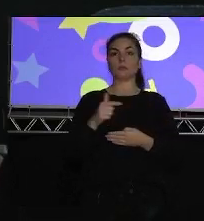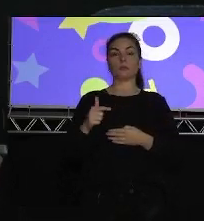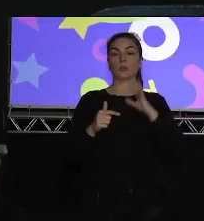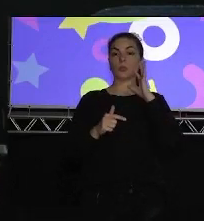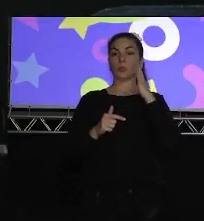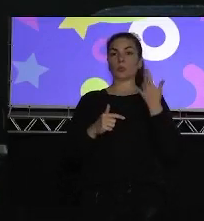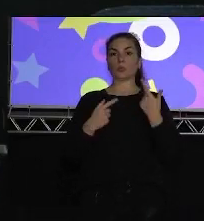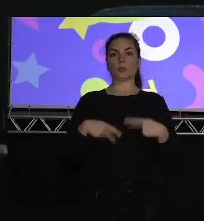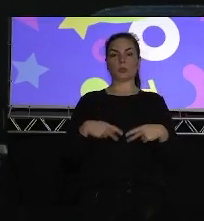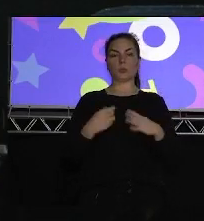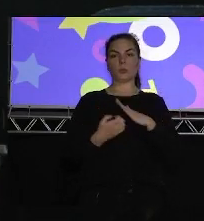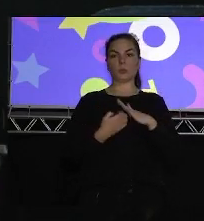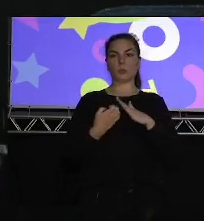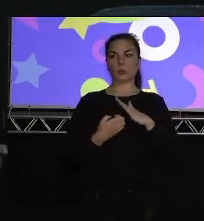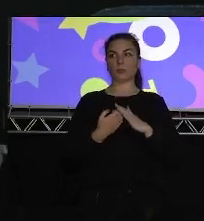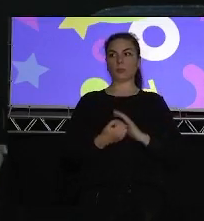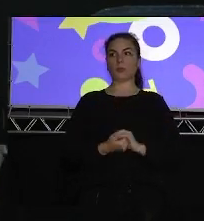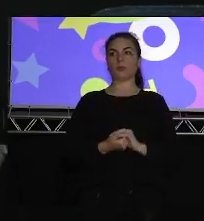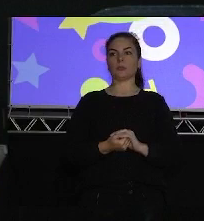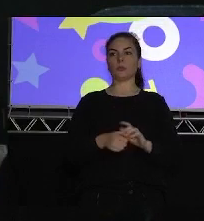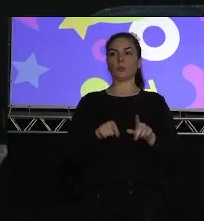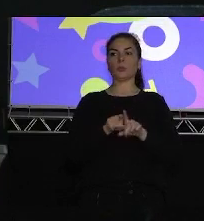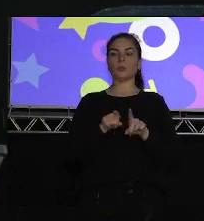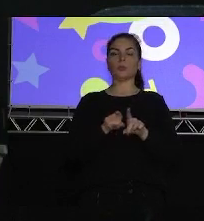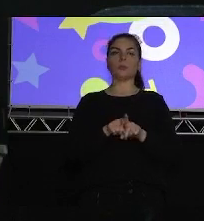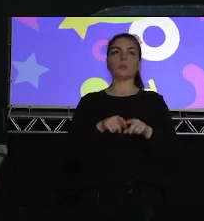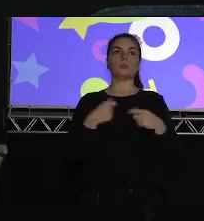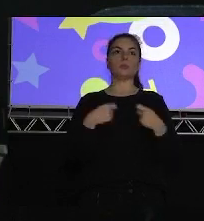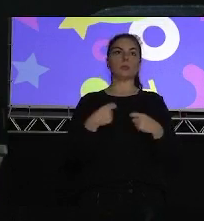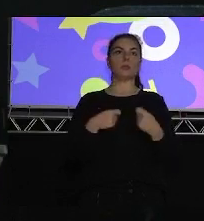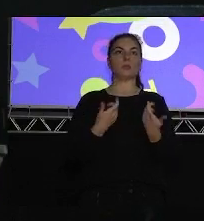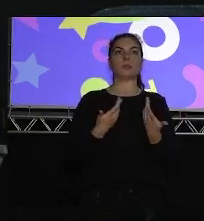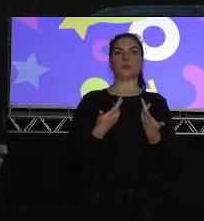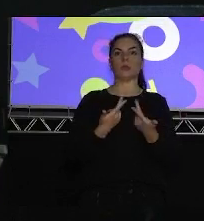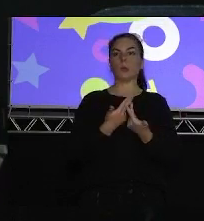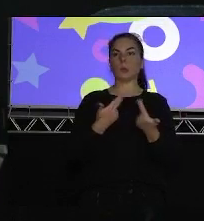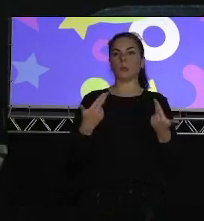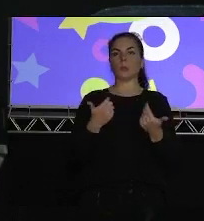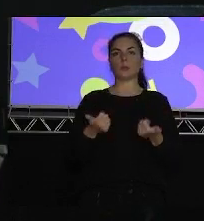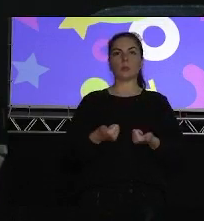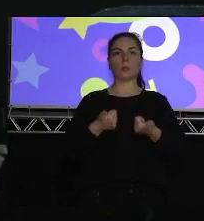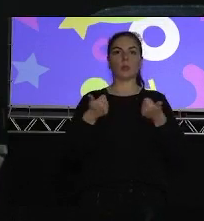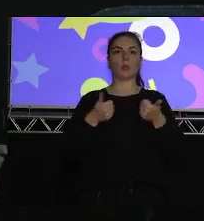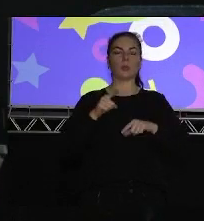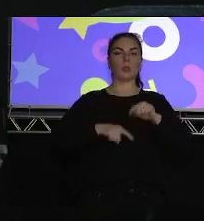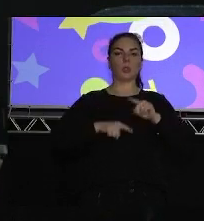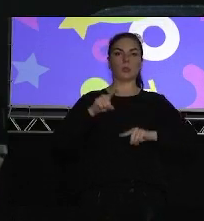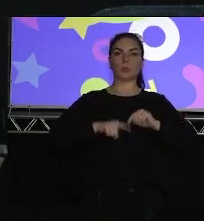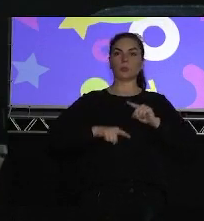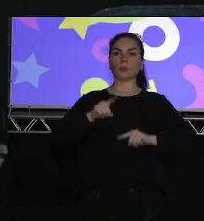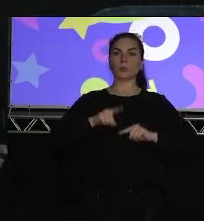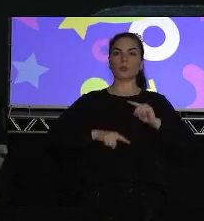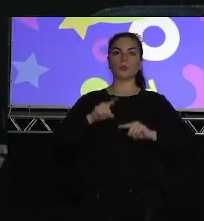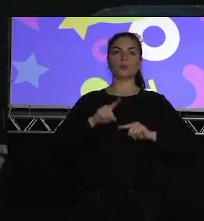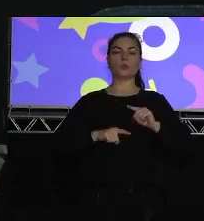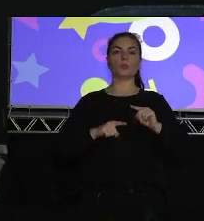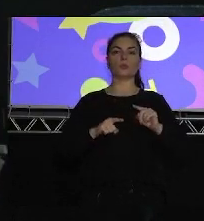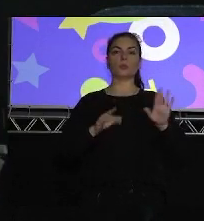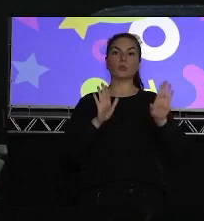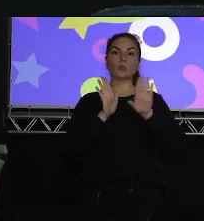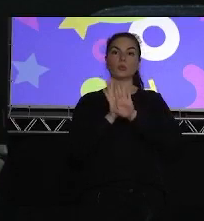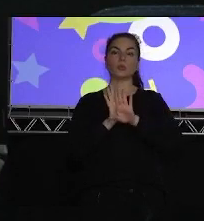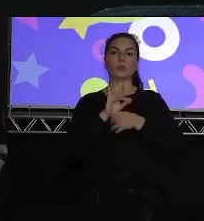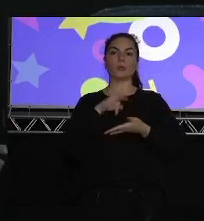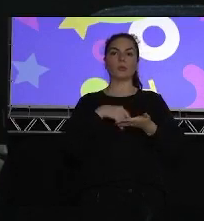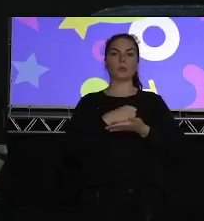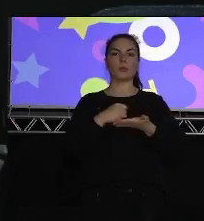na empresa. Né? Ou precisa customizar alguma nova, fazer uma melhoria, algum produto, e chega a demanda aqui por